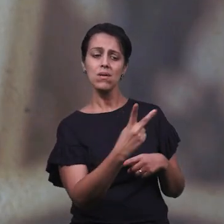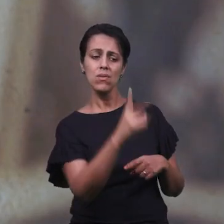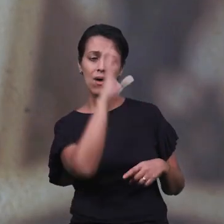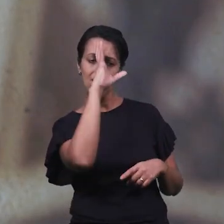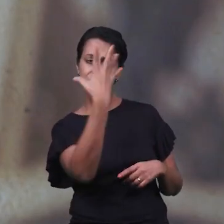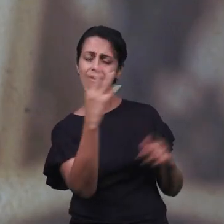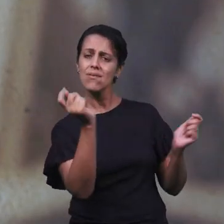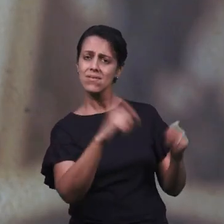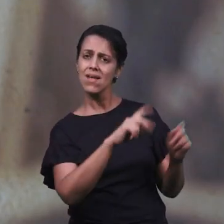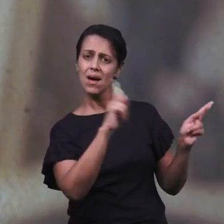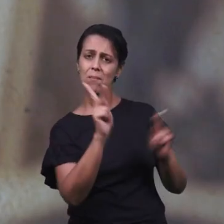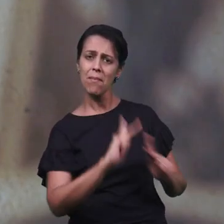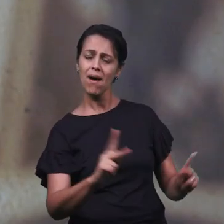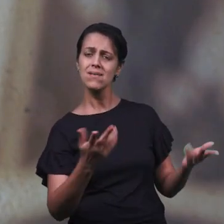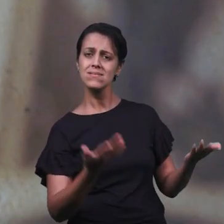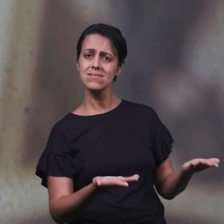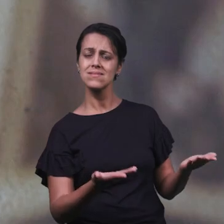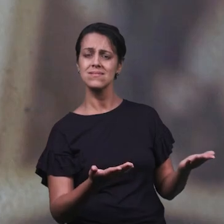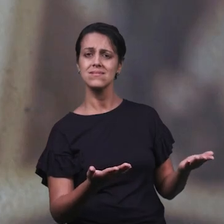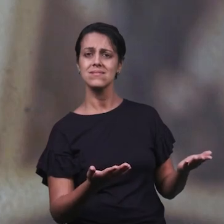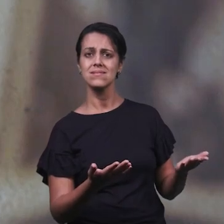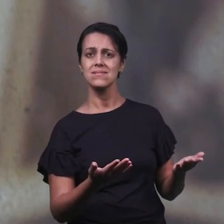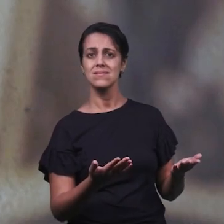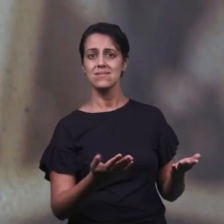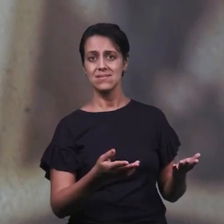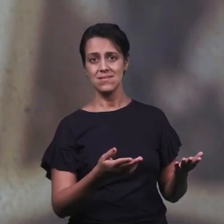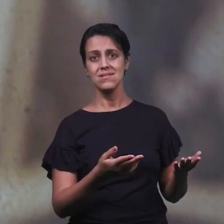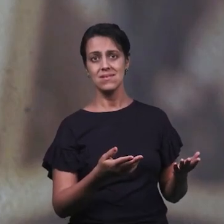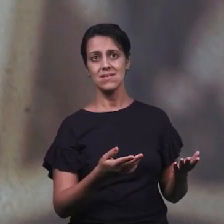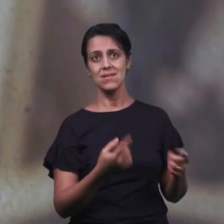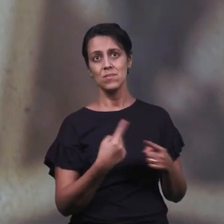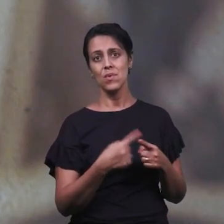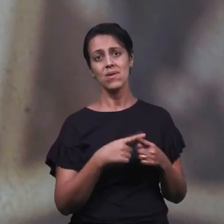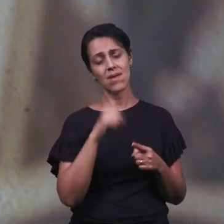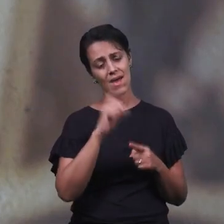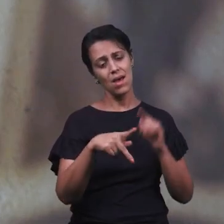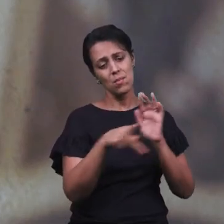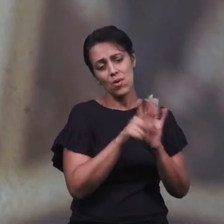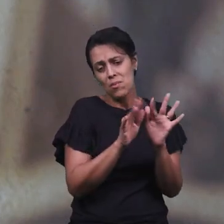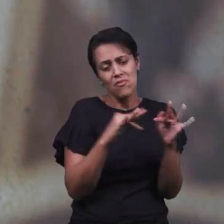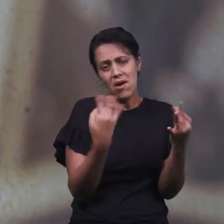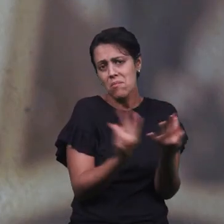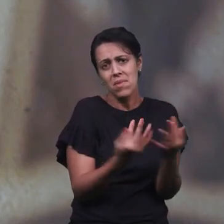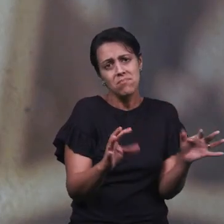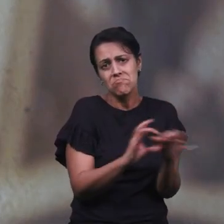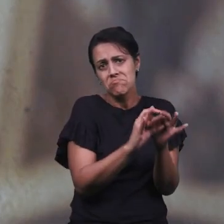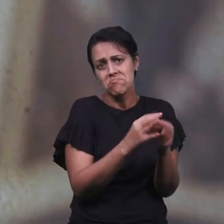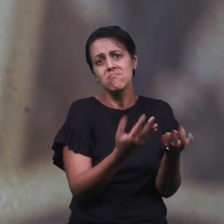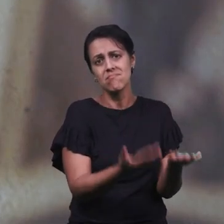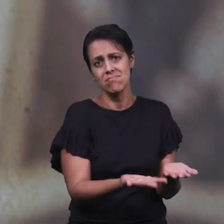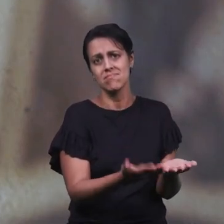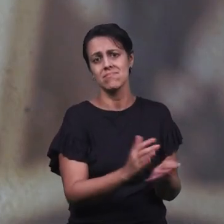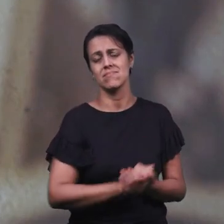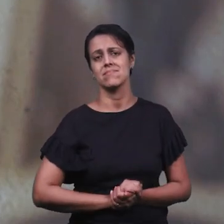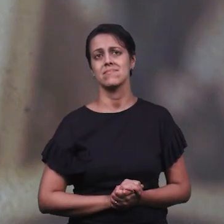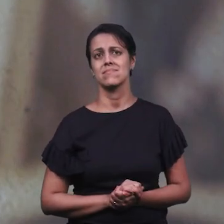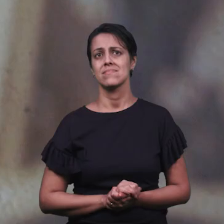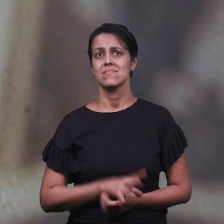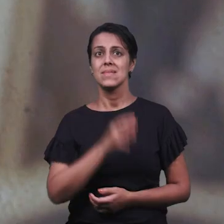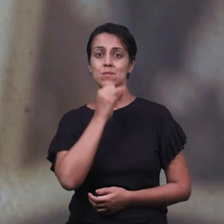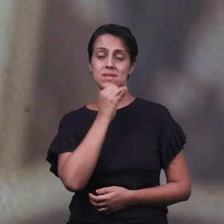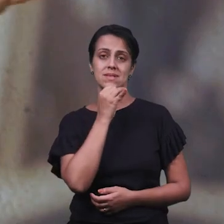em volta e que de alguma forma elas estão fazendo parte dessa questão, você entendeu? Como, por